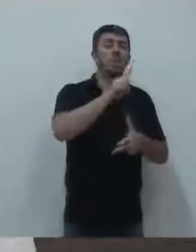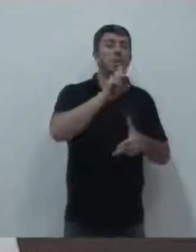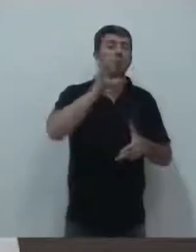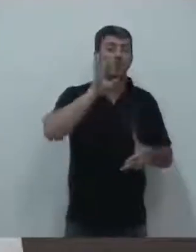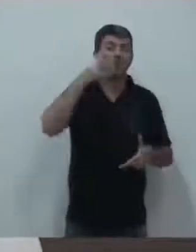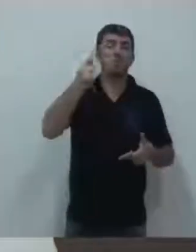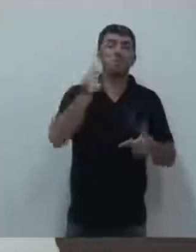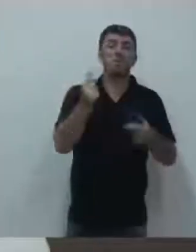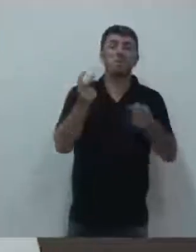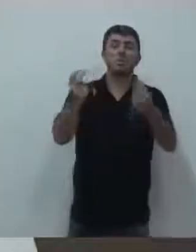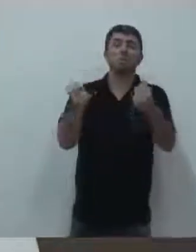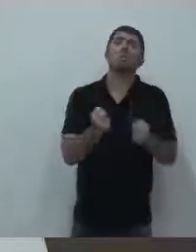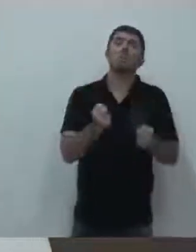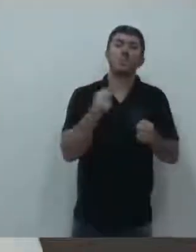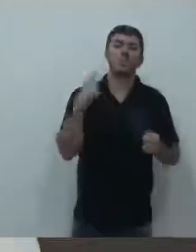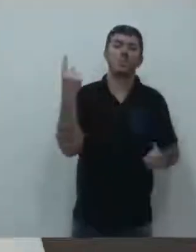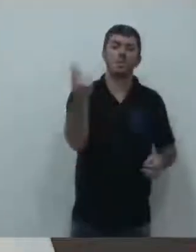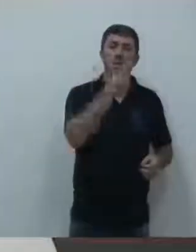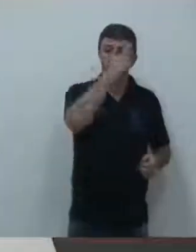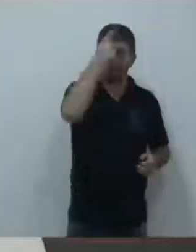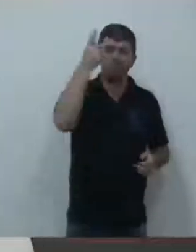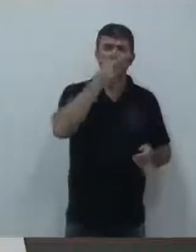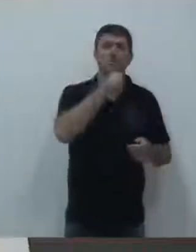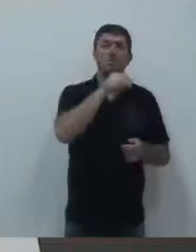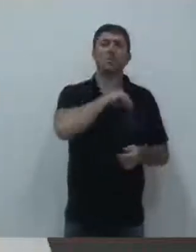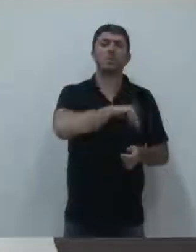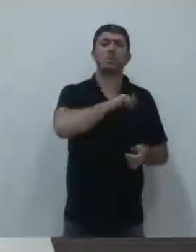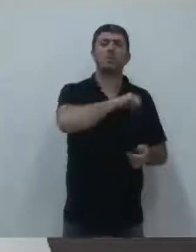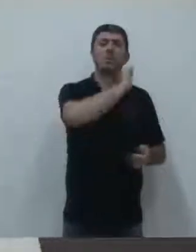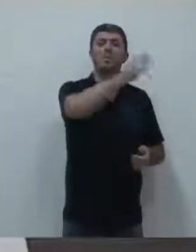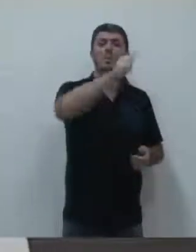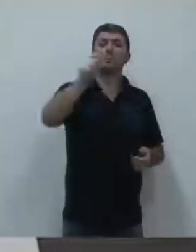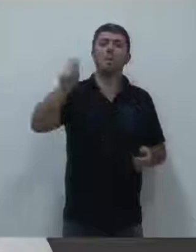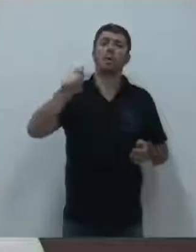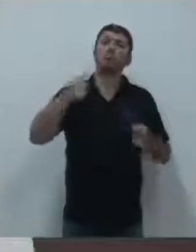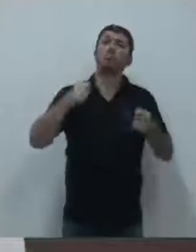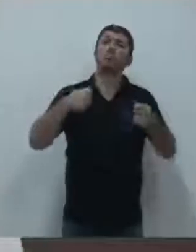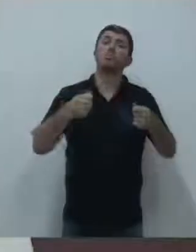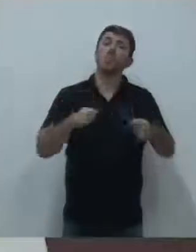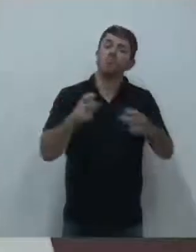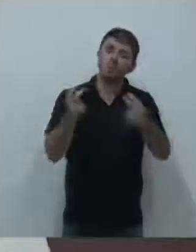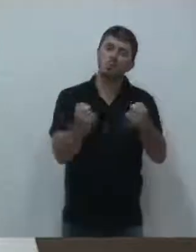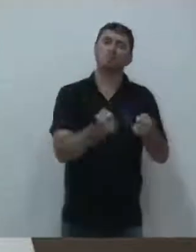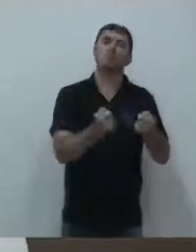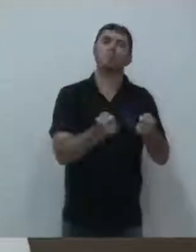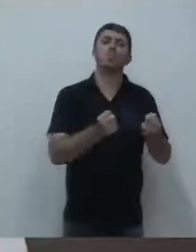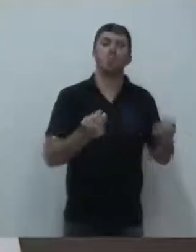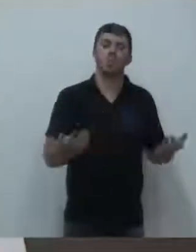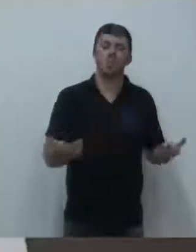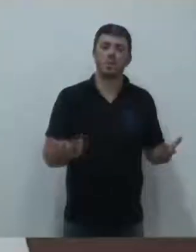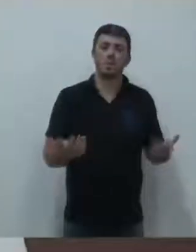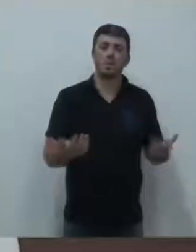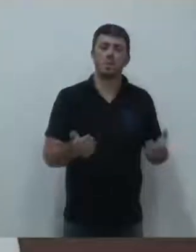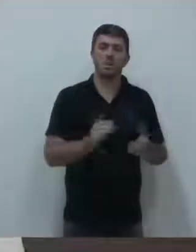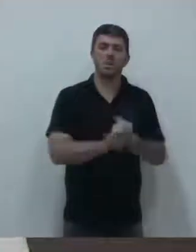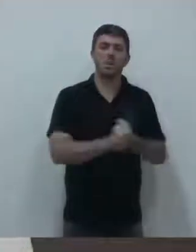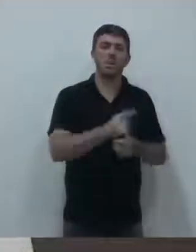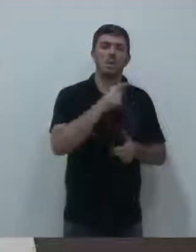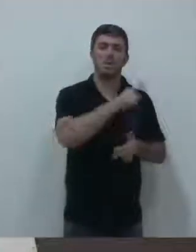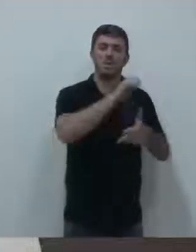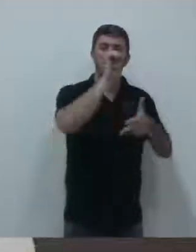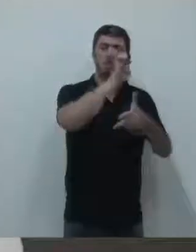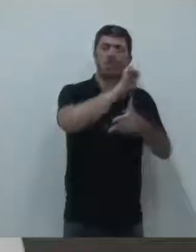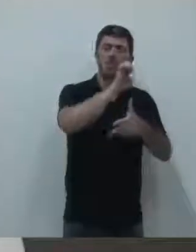aqui, me assusta quando eu vejo o Poder Executivo fazer as propagandas que ele faz e